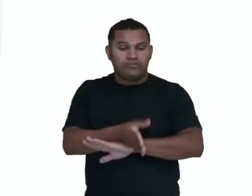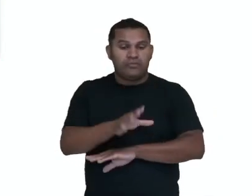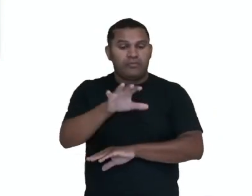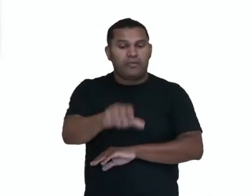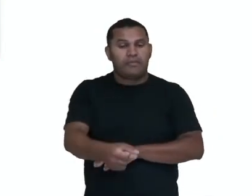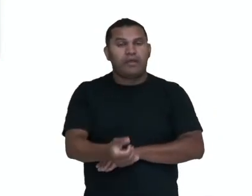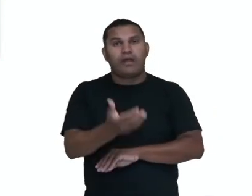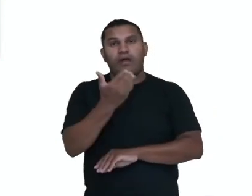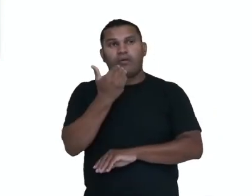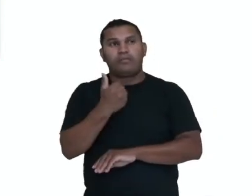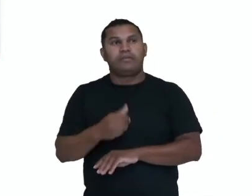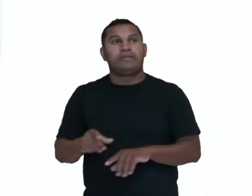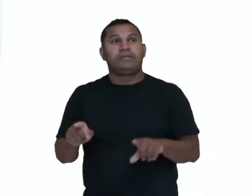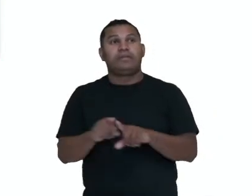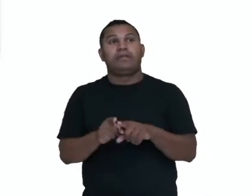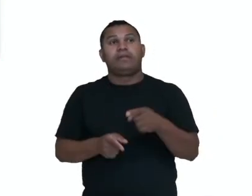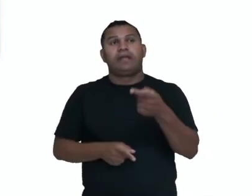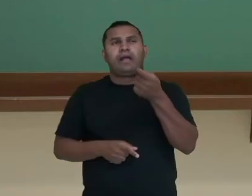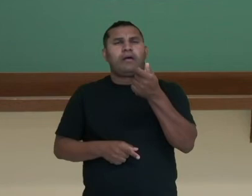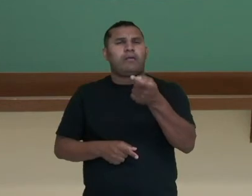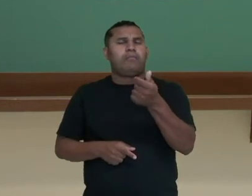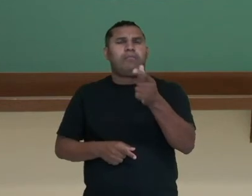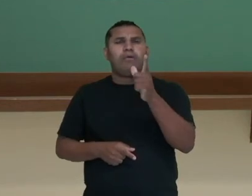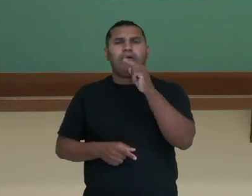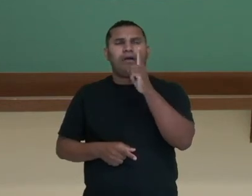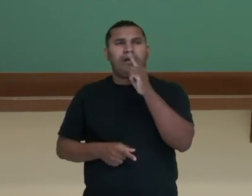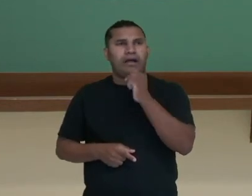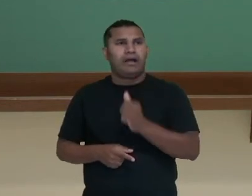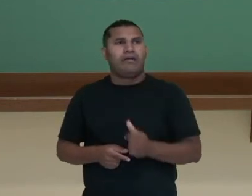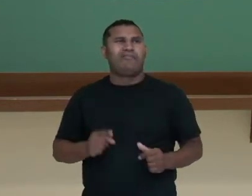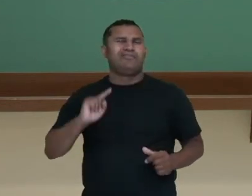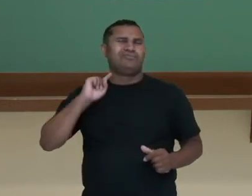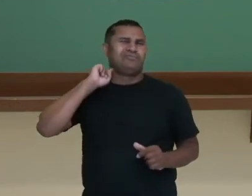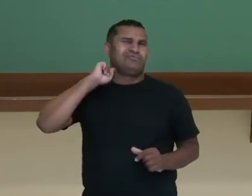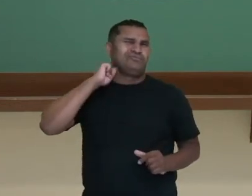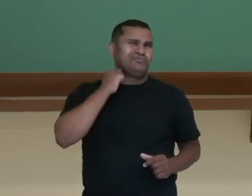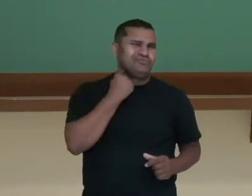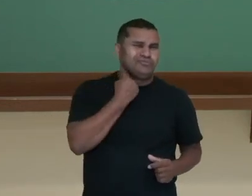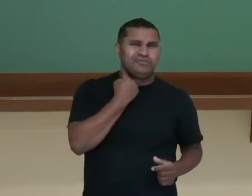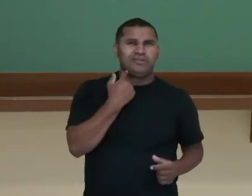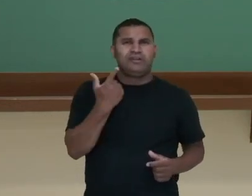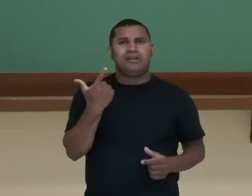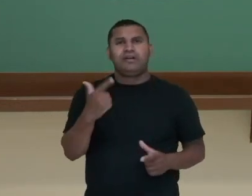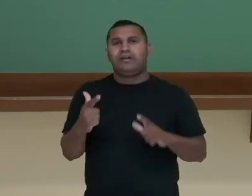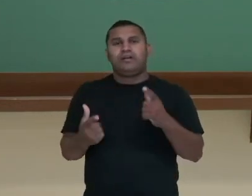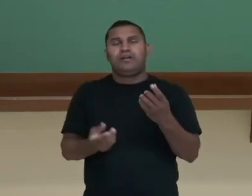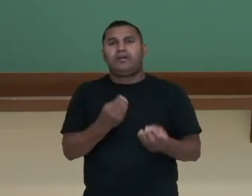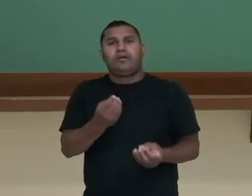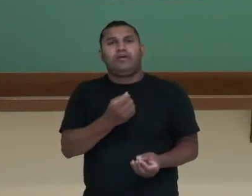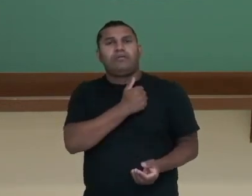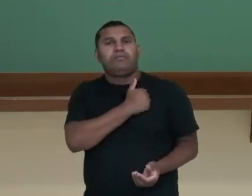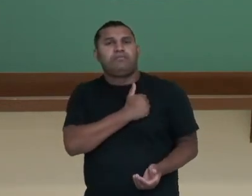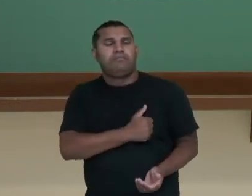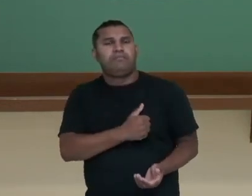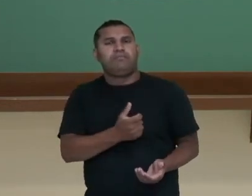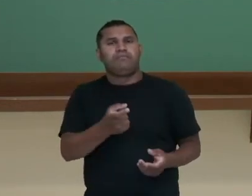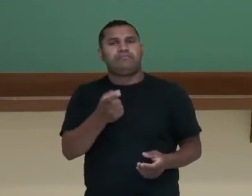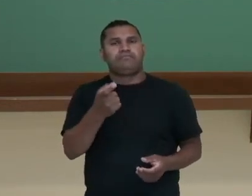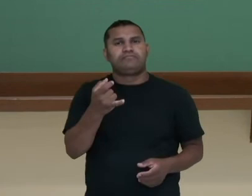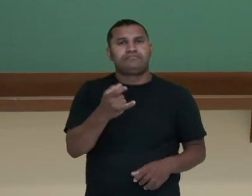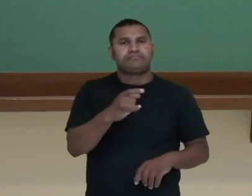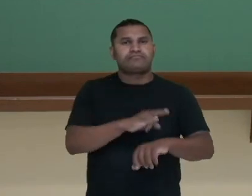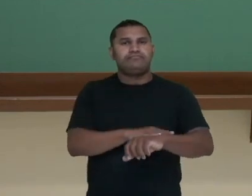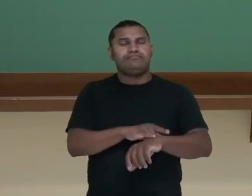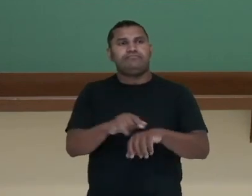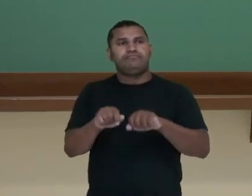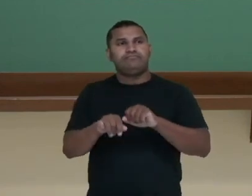pouca água. E é claro, né, as condições de higiene desfavoráveis vai, né, permitir aí a proliferação de doença,